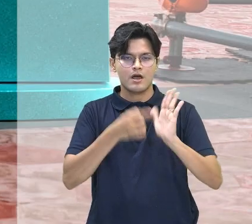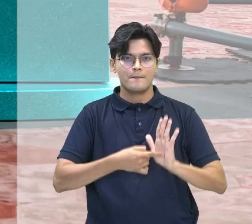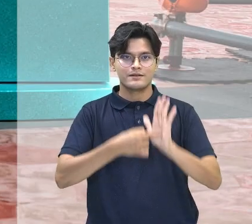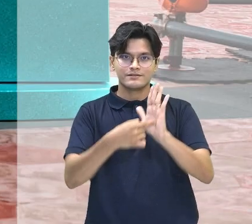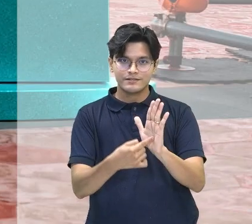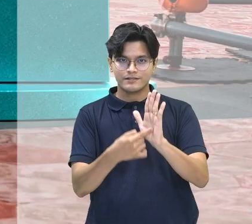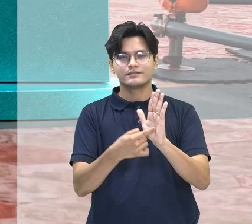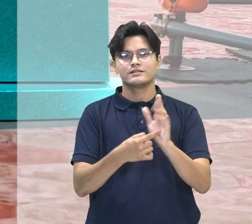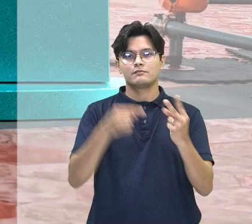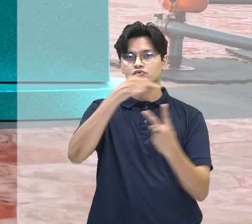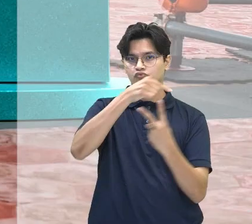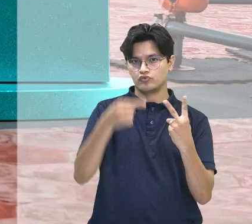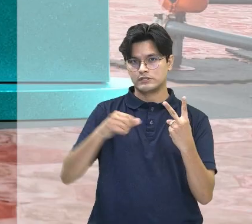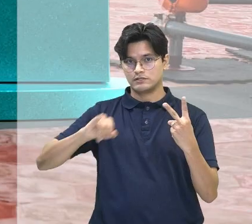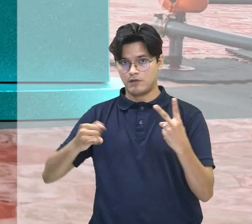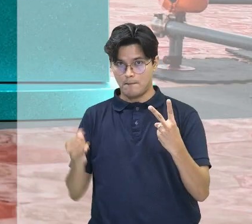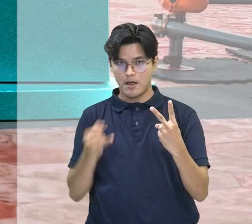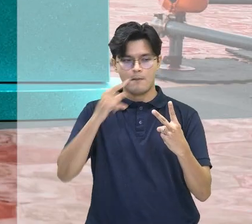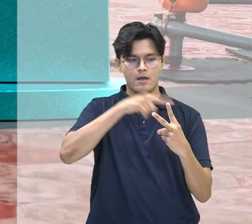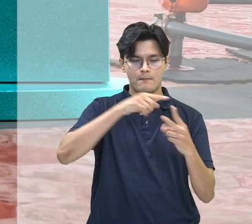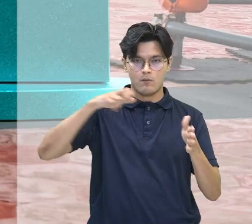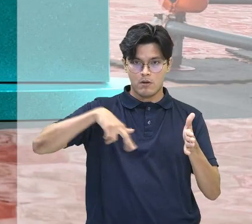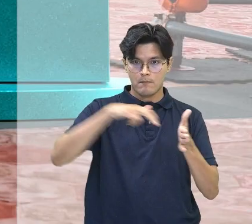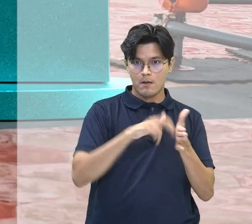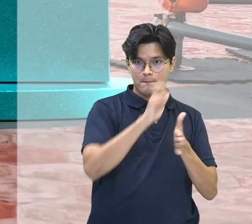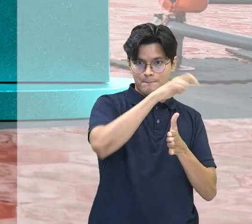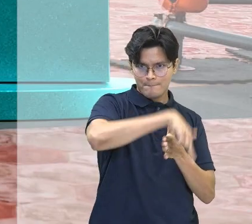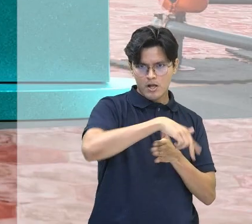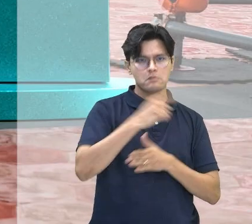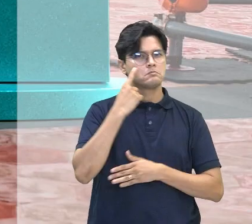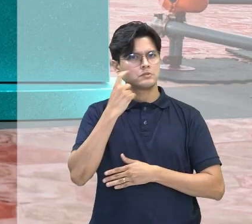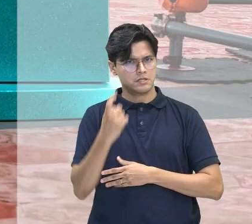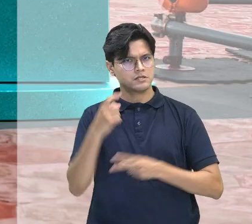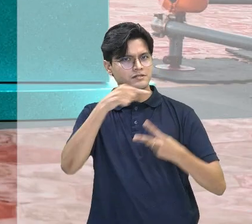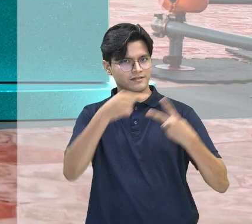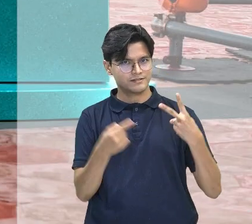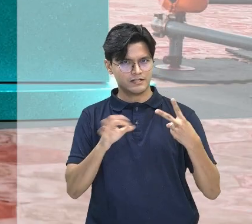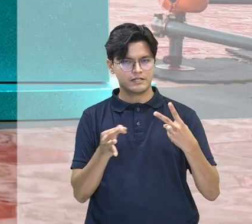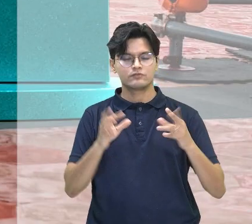essas duas modalidades esportivas bastante interessantes. Eu espero que vocês